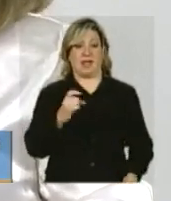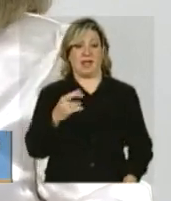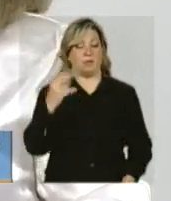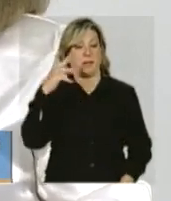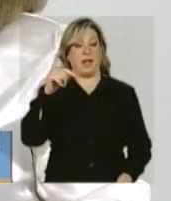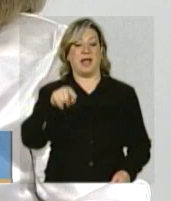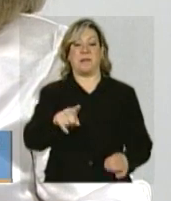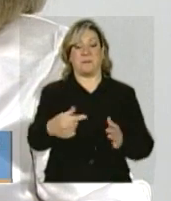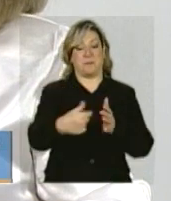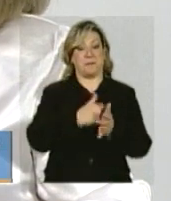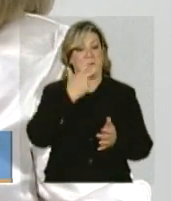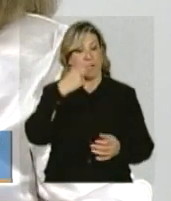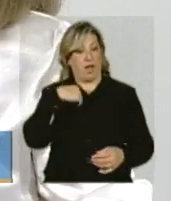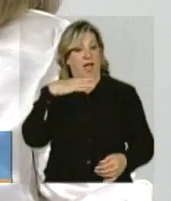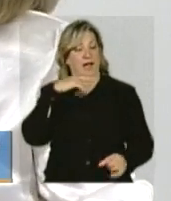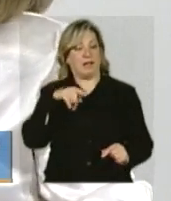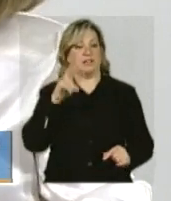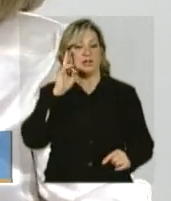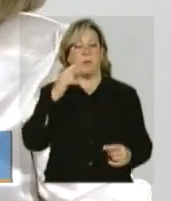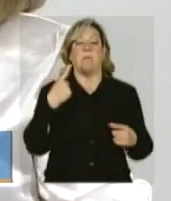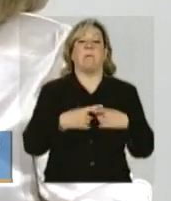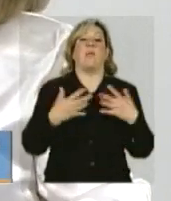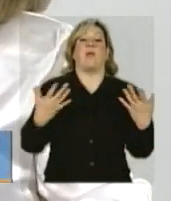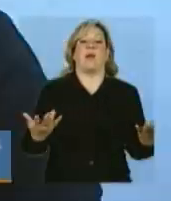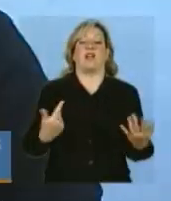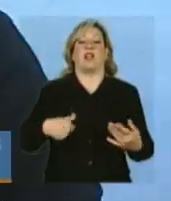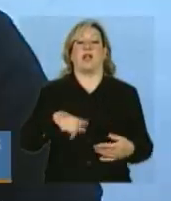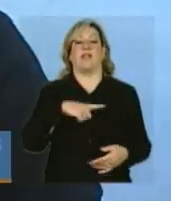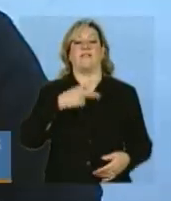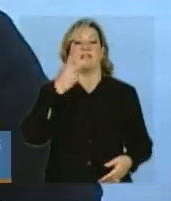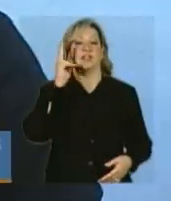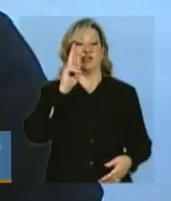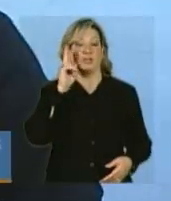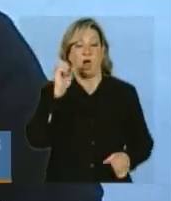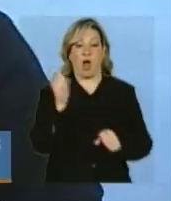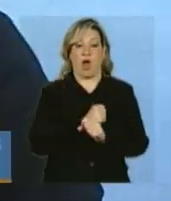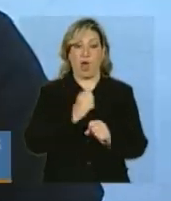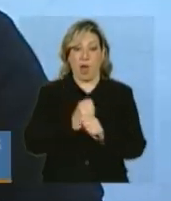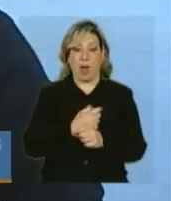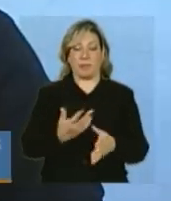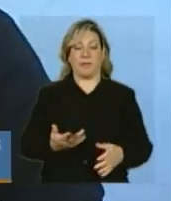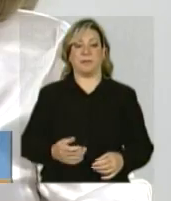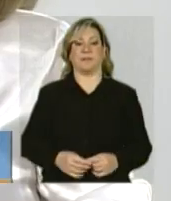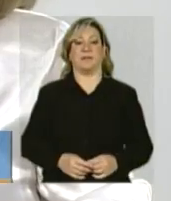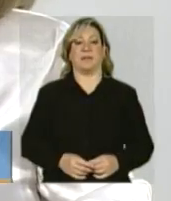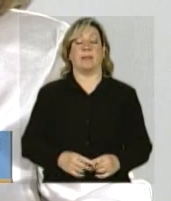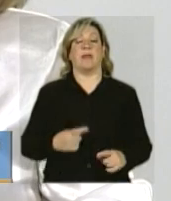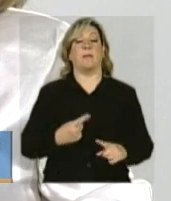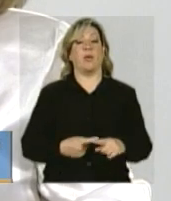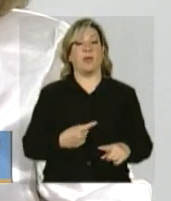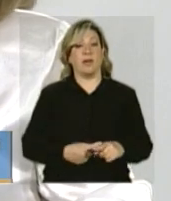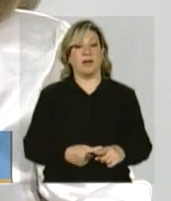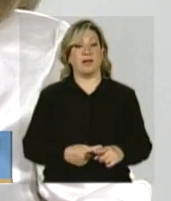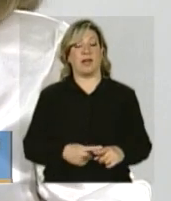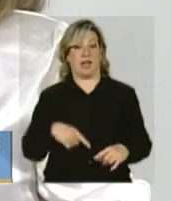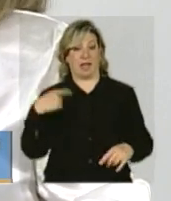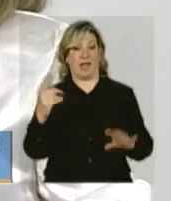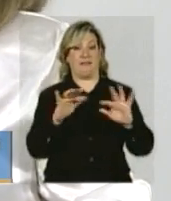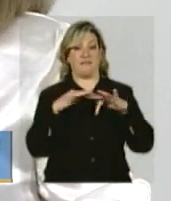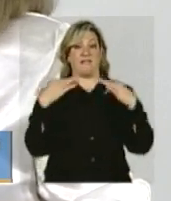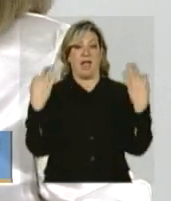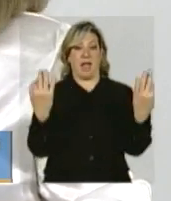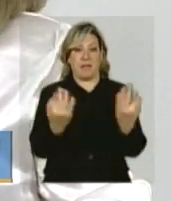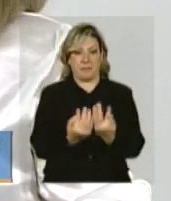Da da pergunta pergunta, né? Porque estamos falando de de empreendimentos. empreendimentos, né? Porque é comum as famílias terem